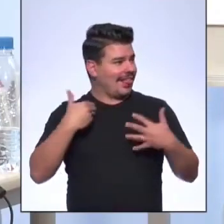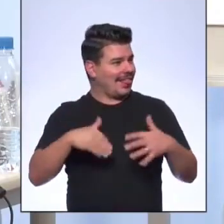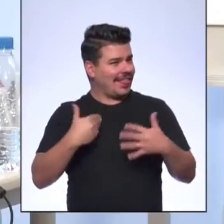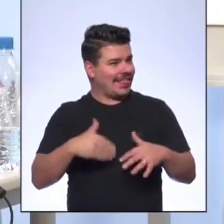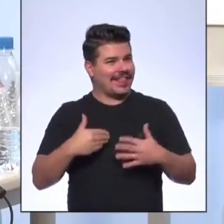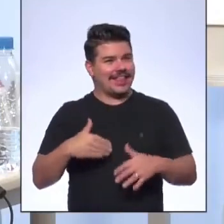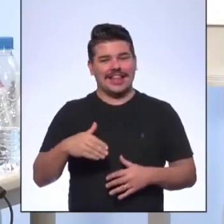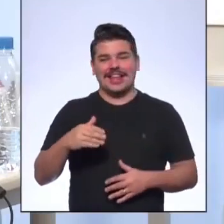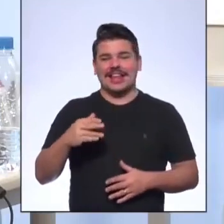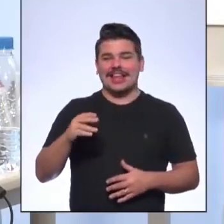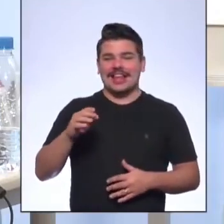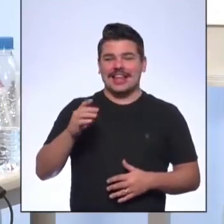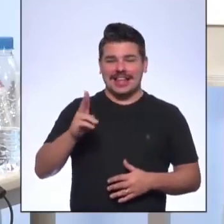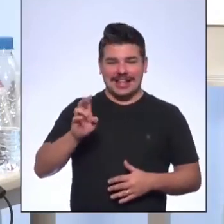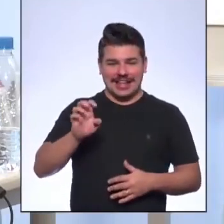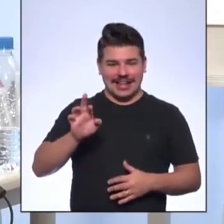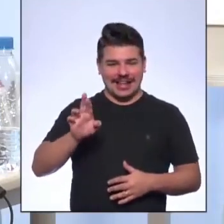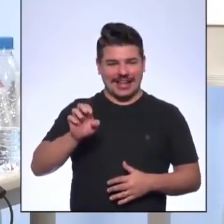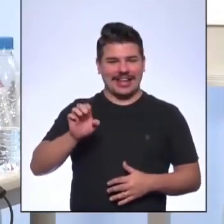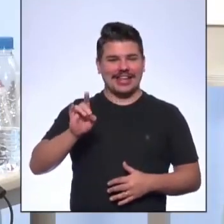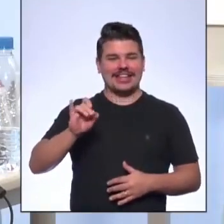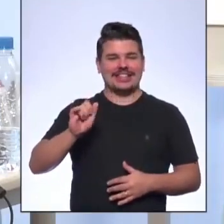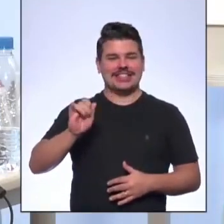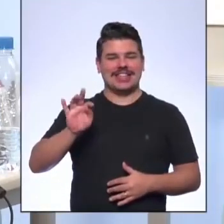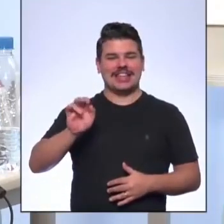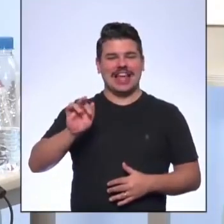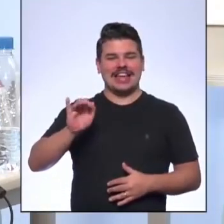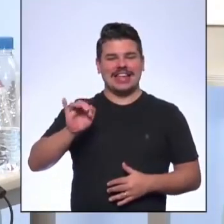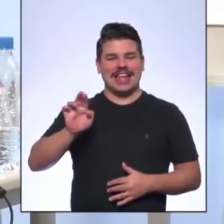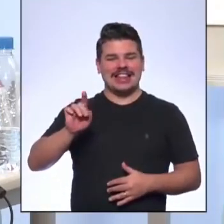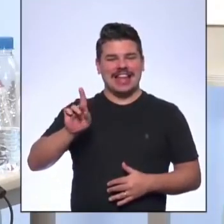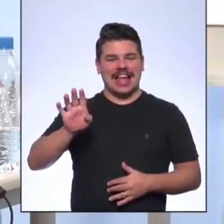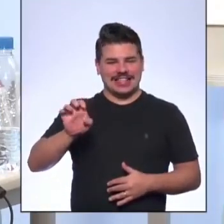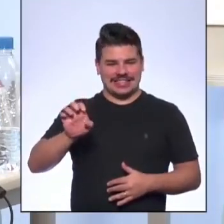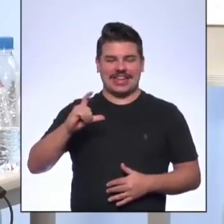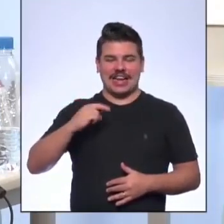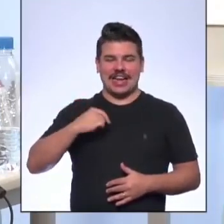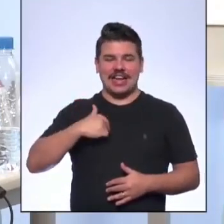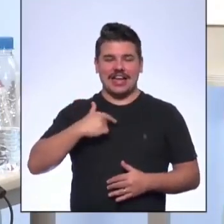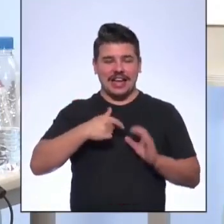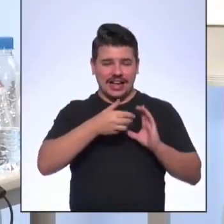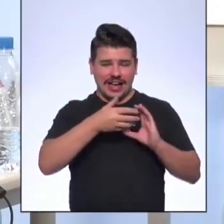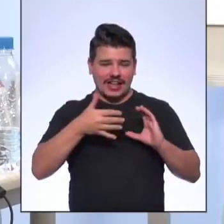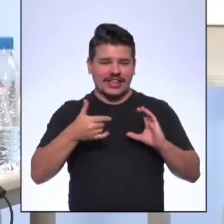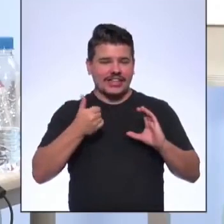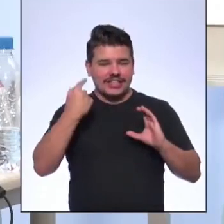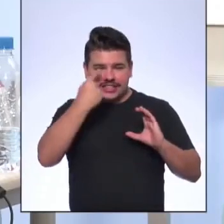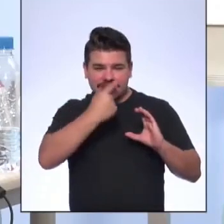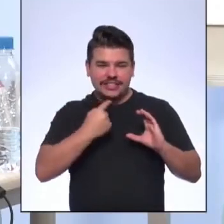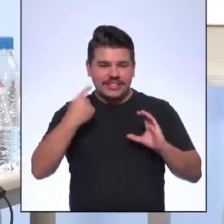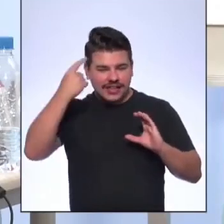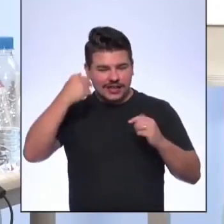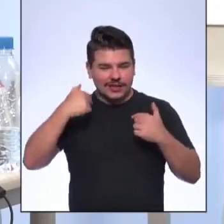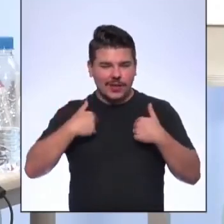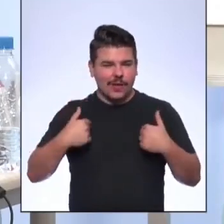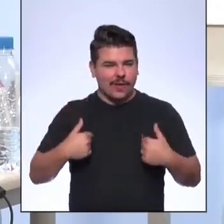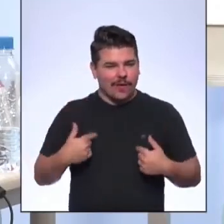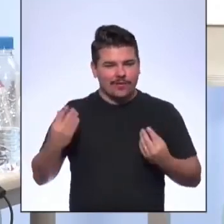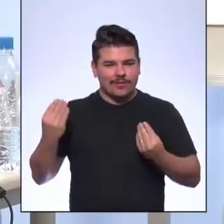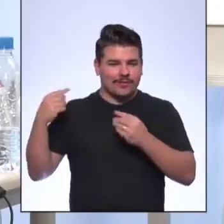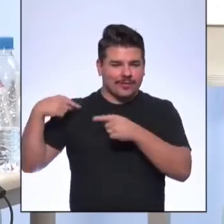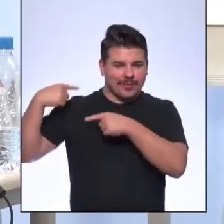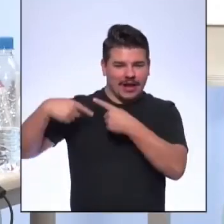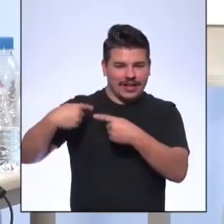hereditariedade significa passar as características. A Sofia diz que, na verdade, está mais ligada à genética. A